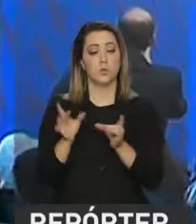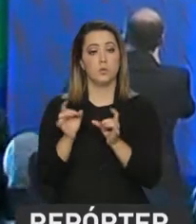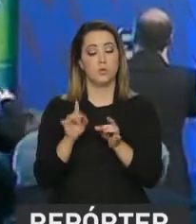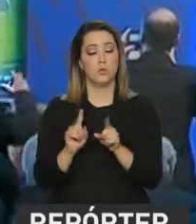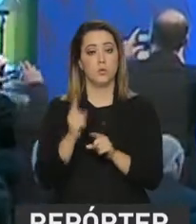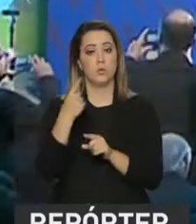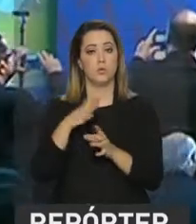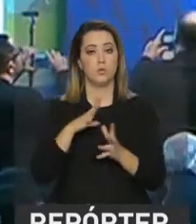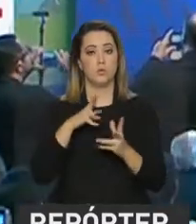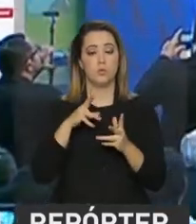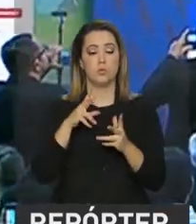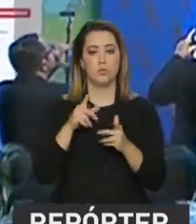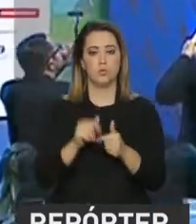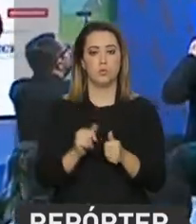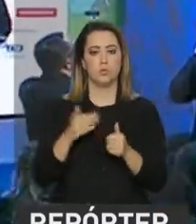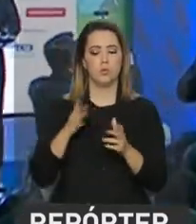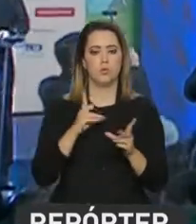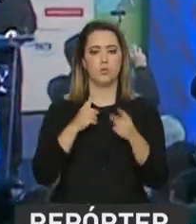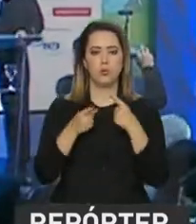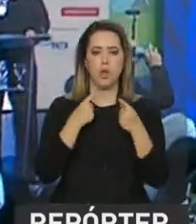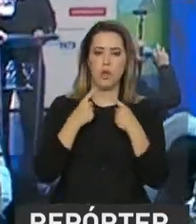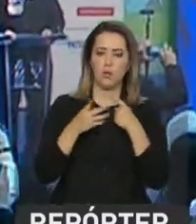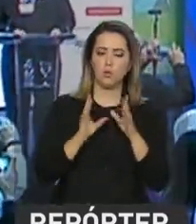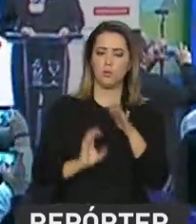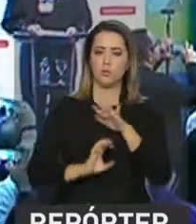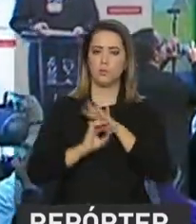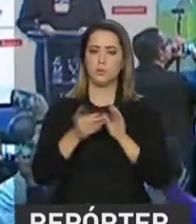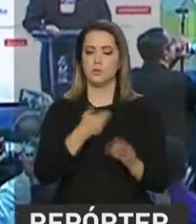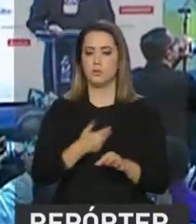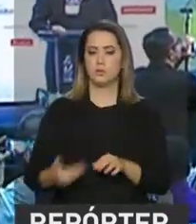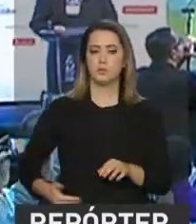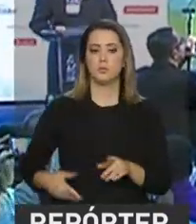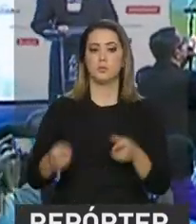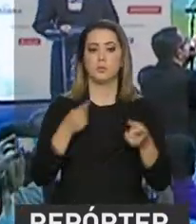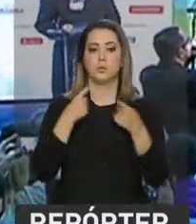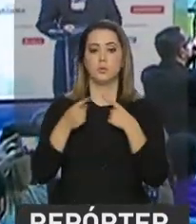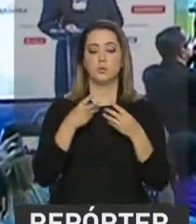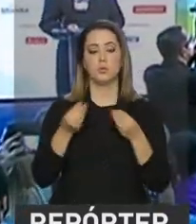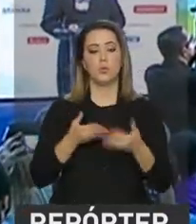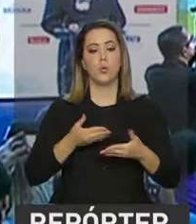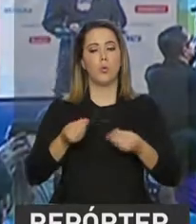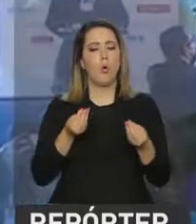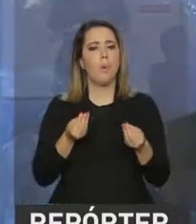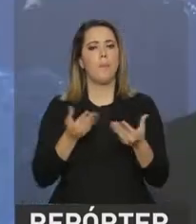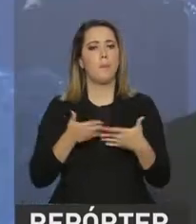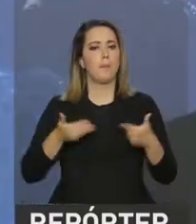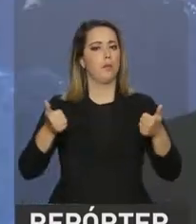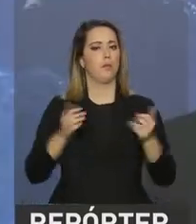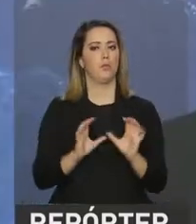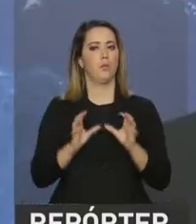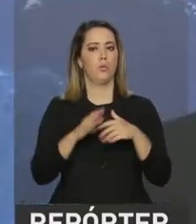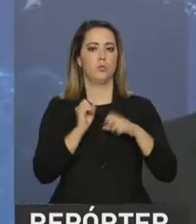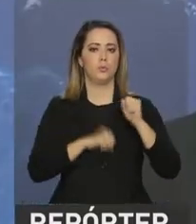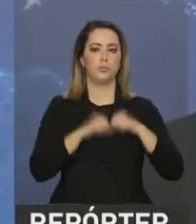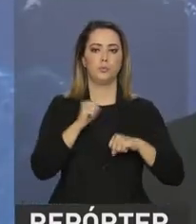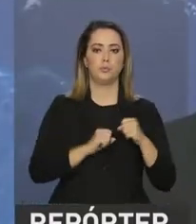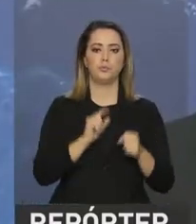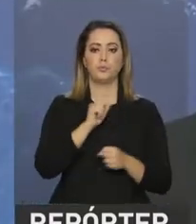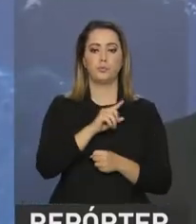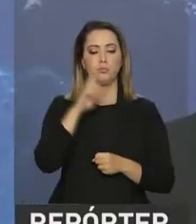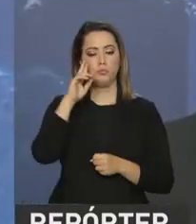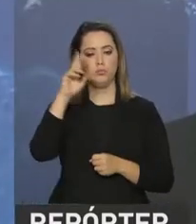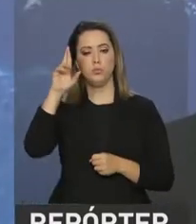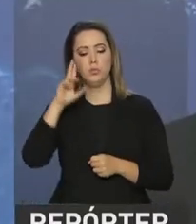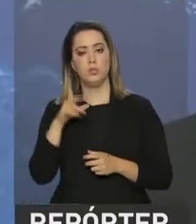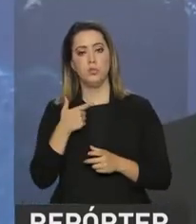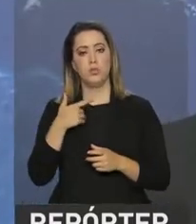um dos maiores fóruns de diálogo entre empresários e governo para debater melhorias para o setor. Este gerente de uma fábrica de